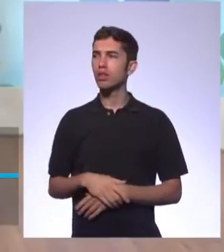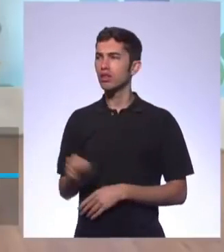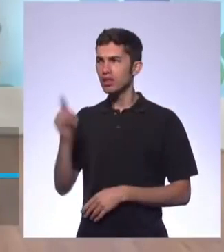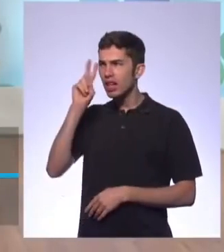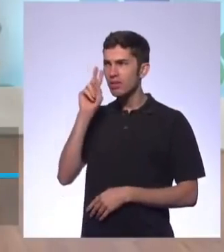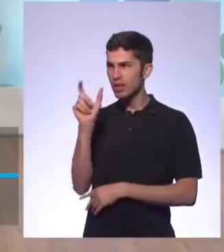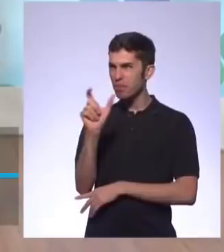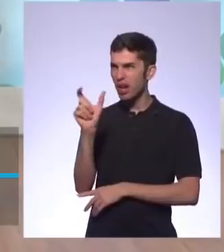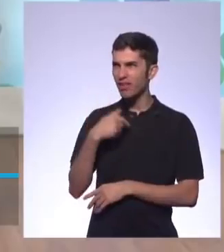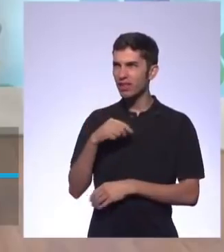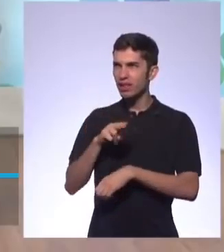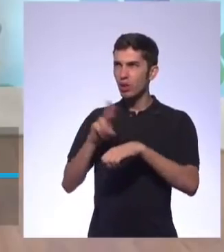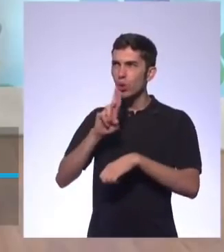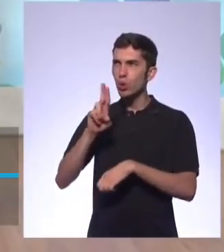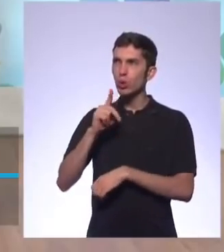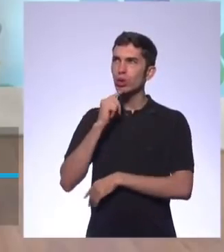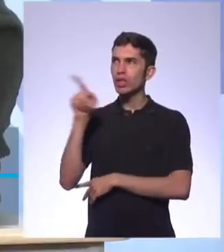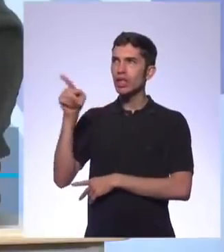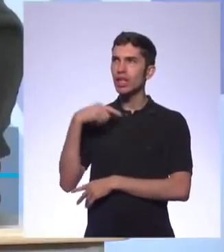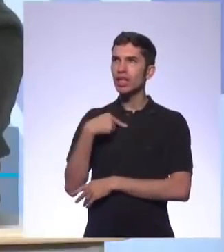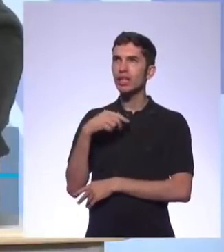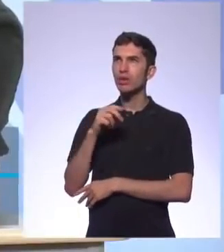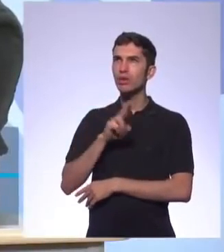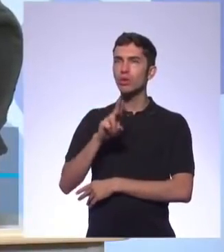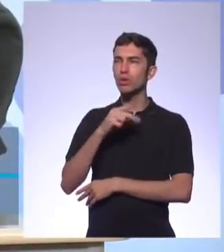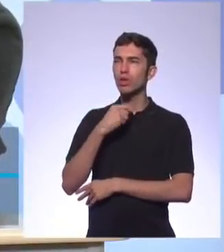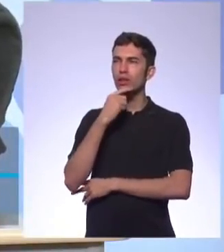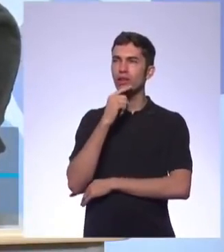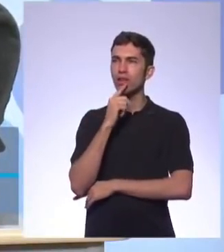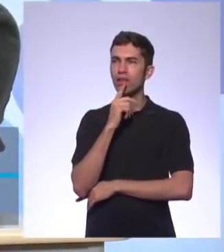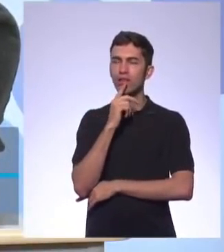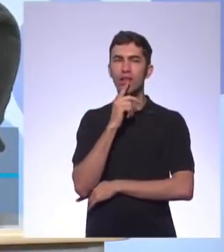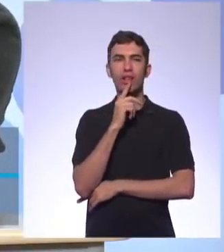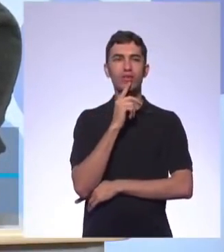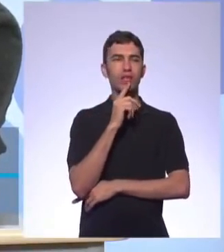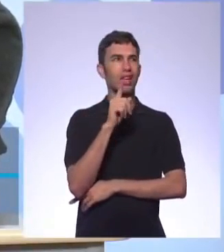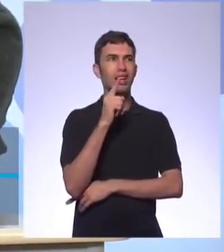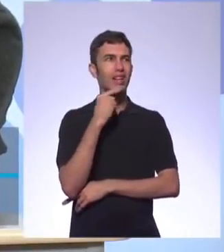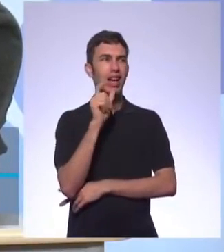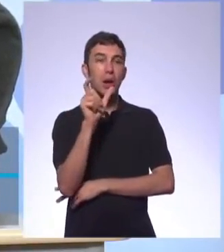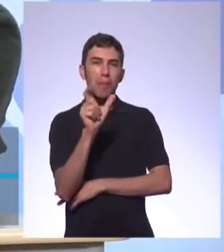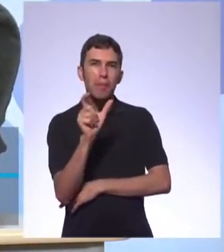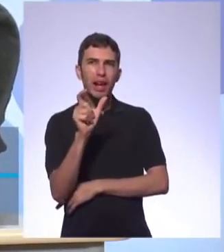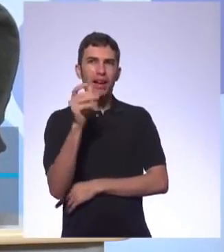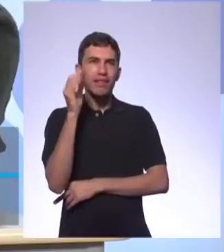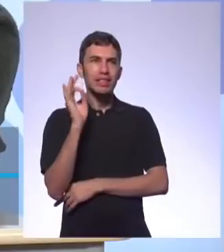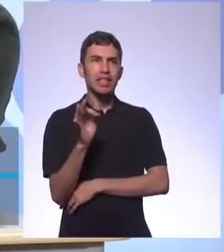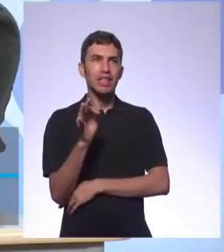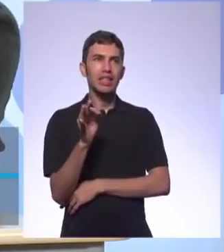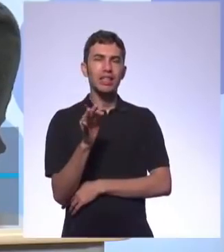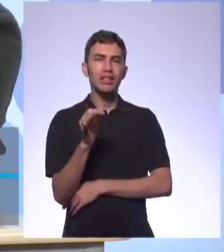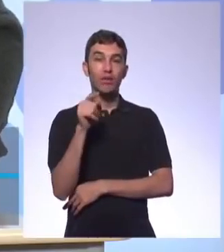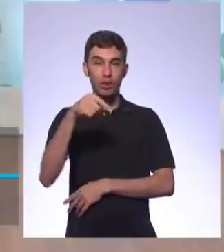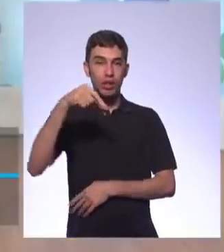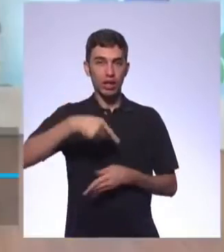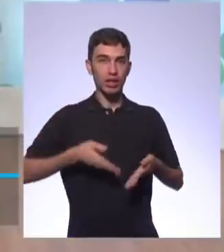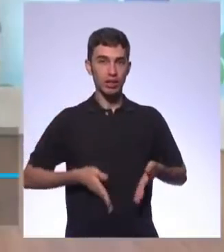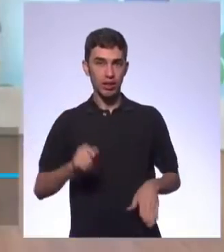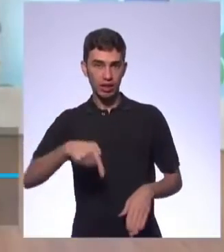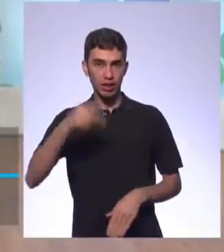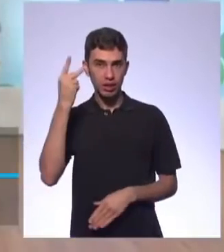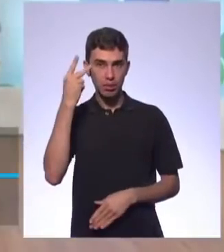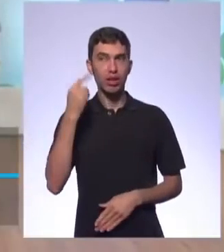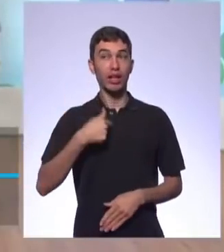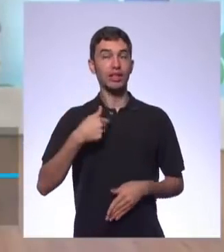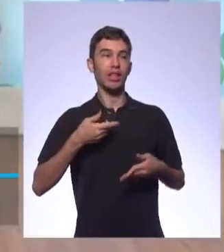lembra? Agora eu não me recordo de nenhuma palavra em específico. Você é de São Paulo? Sim, sou daqui da capital.